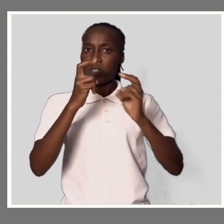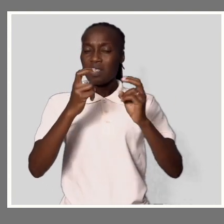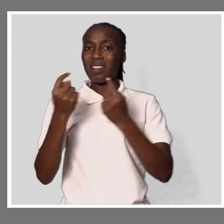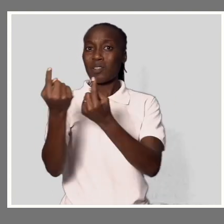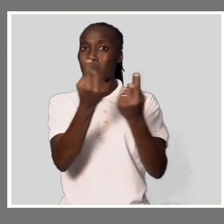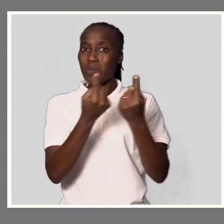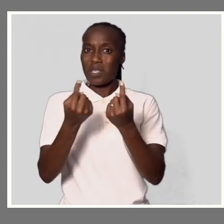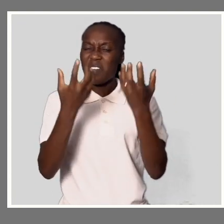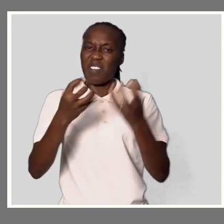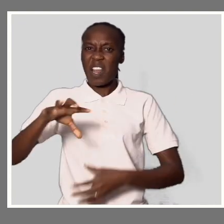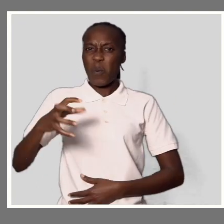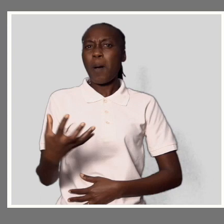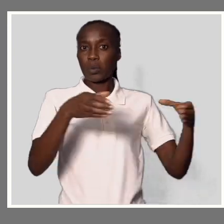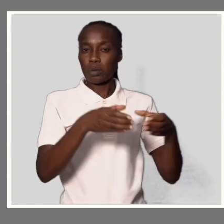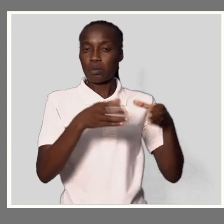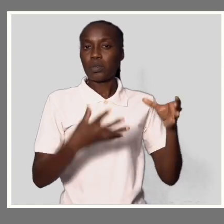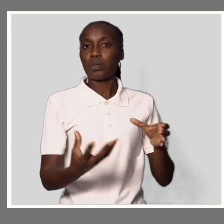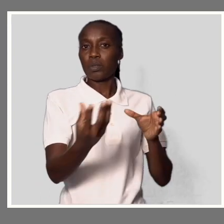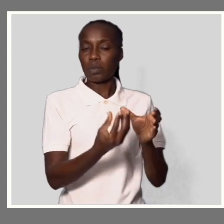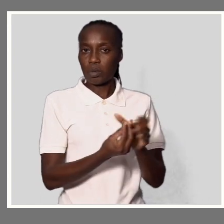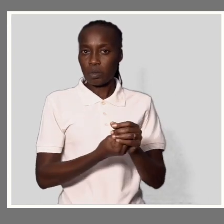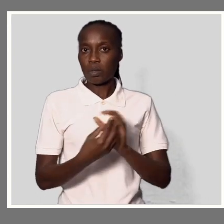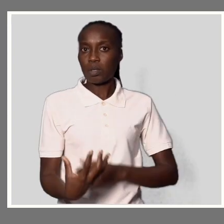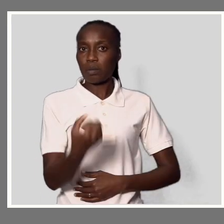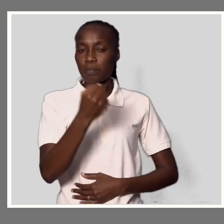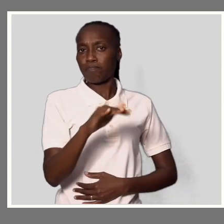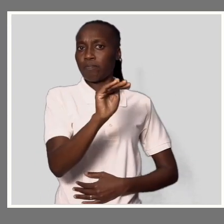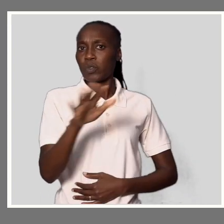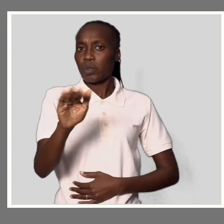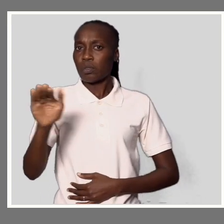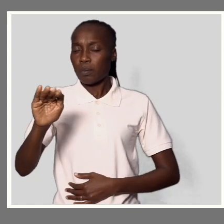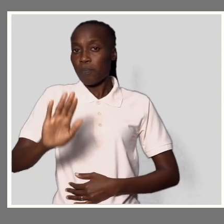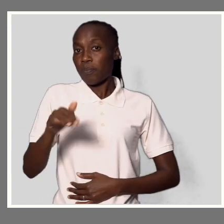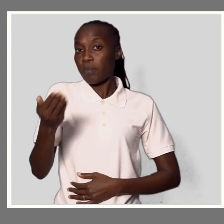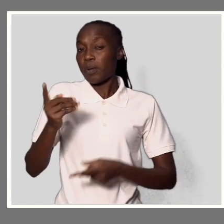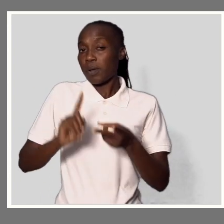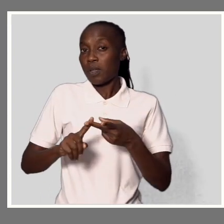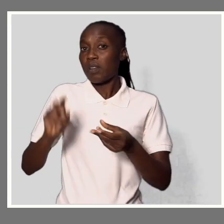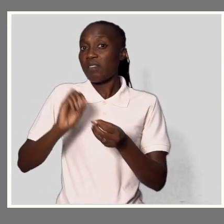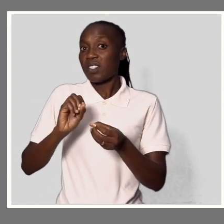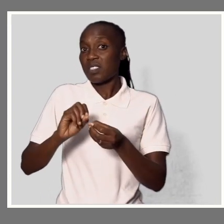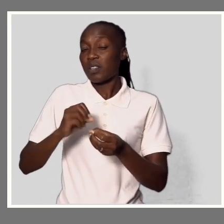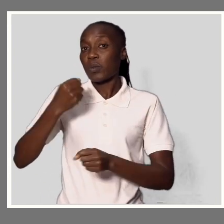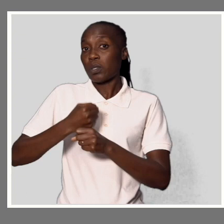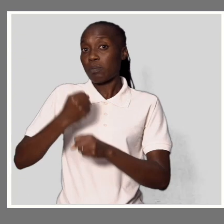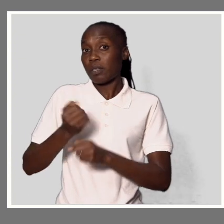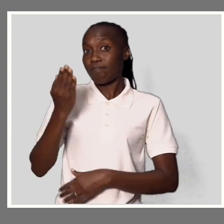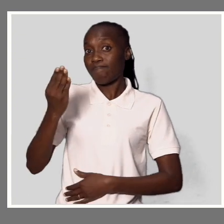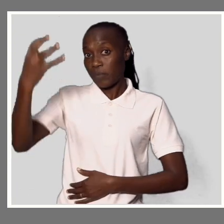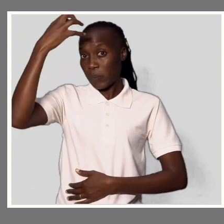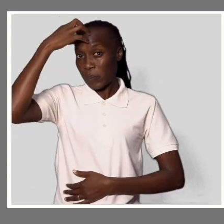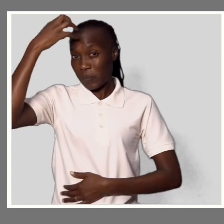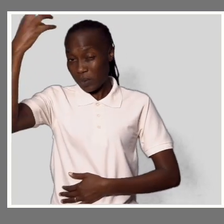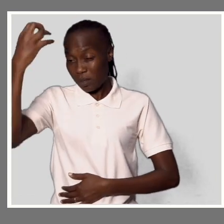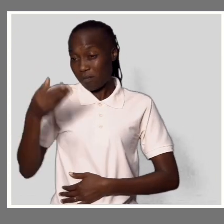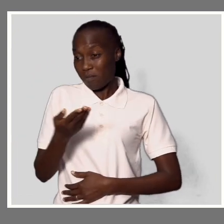de água está minimizada. Nós criamos equipas conjuntas que vão às comunidades de trabalho. Para além do trabalho que é